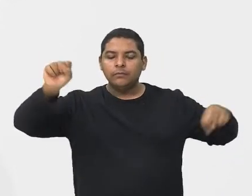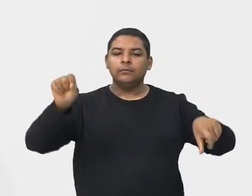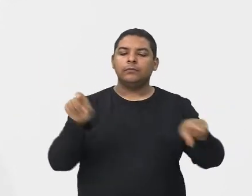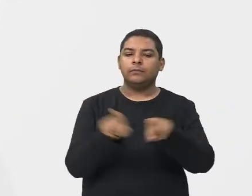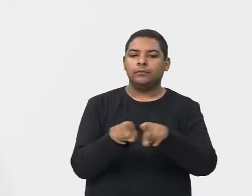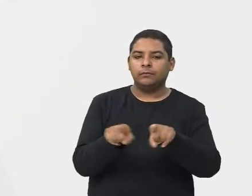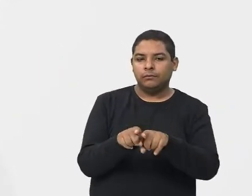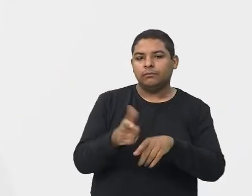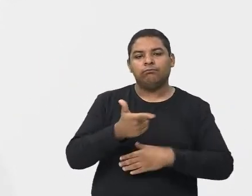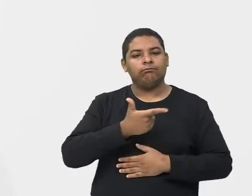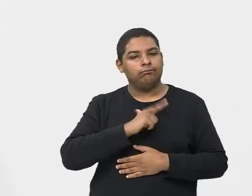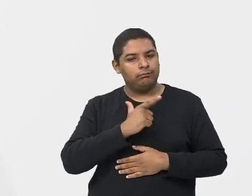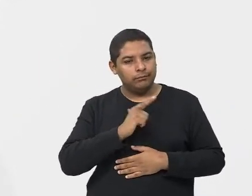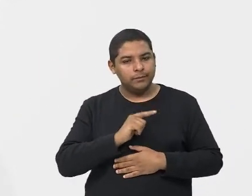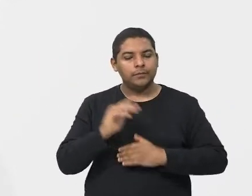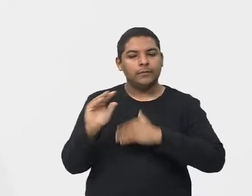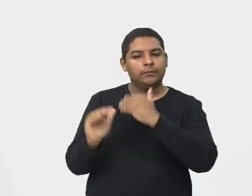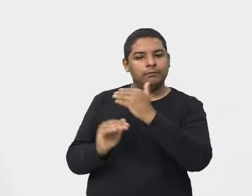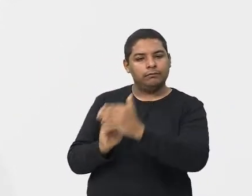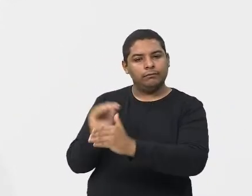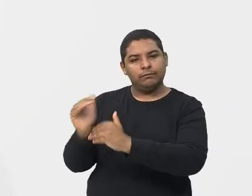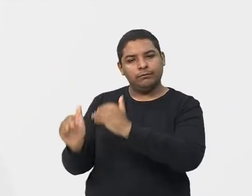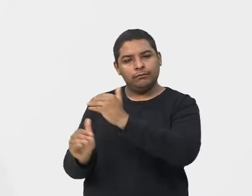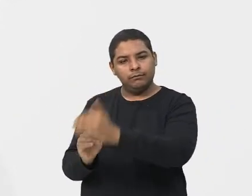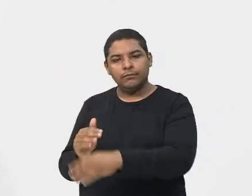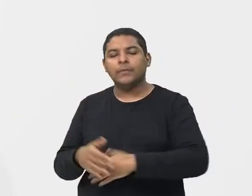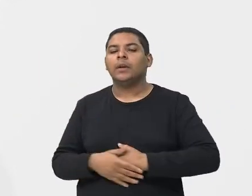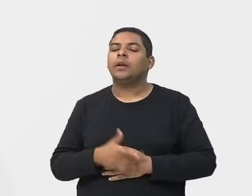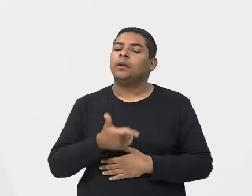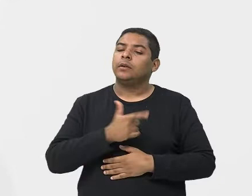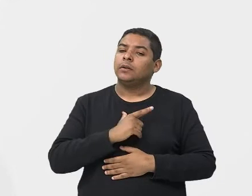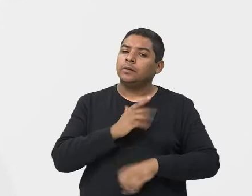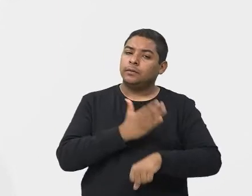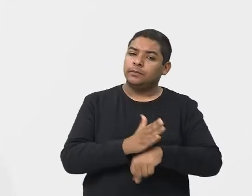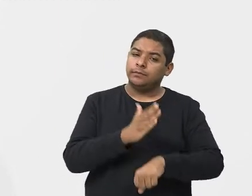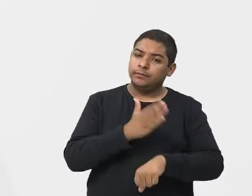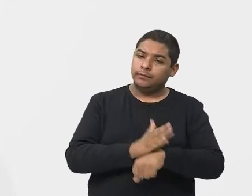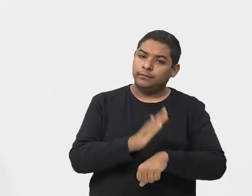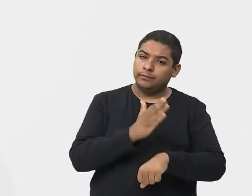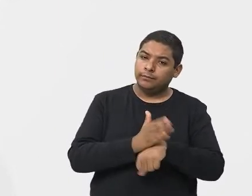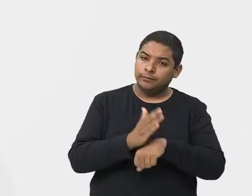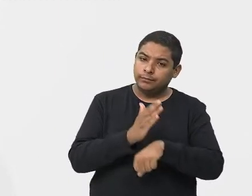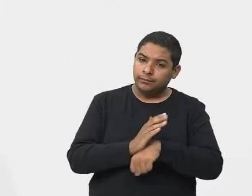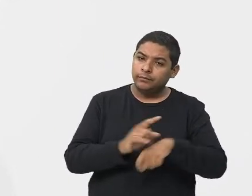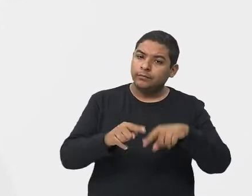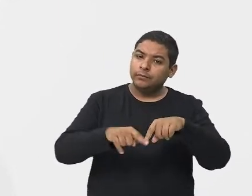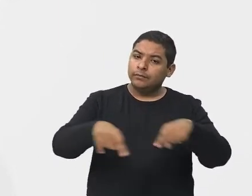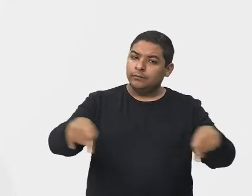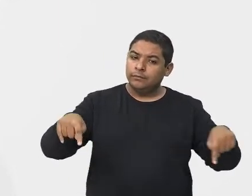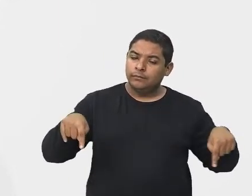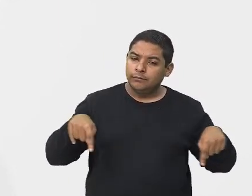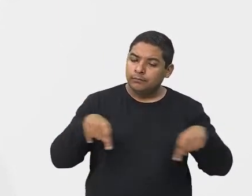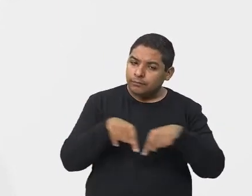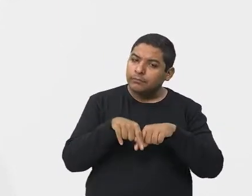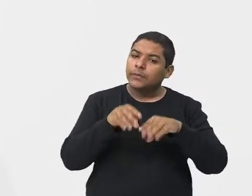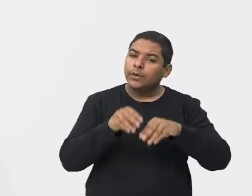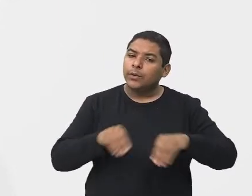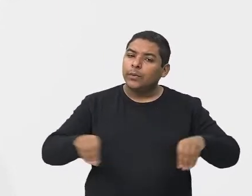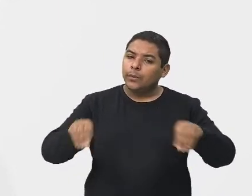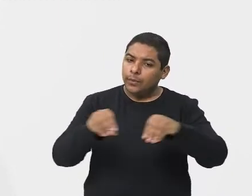também ocorre esse processo aí de ter a prática agrícola em latifúndios, onde